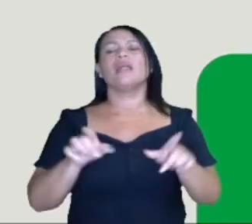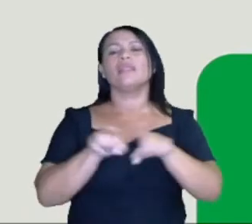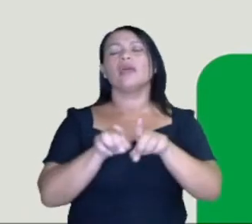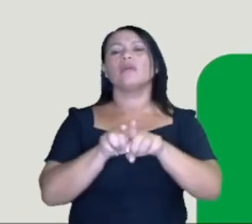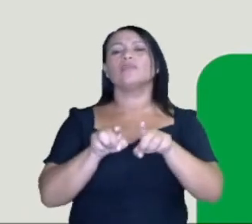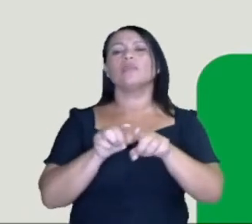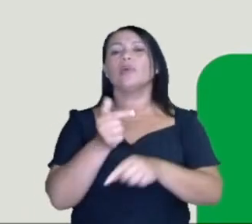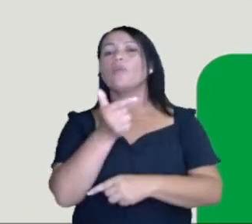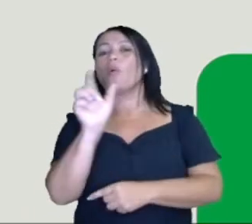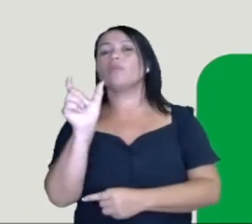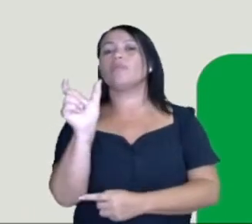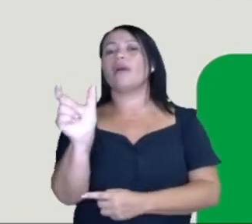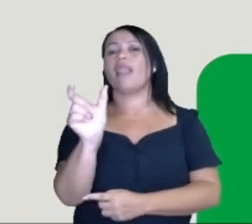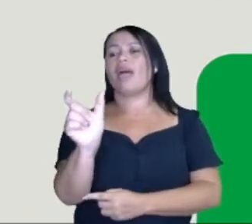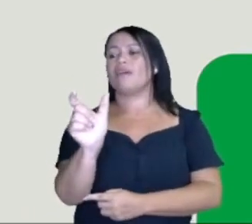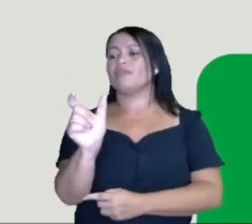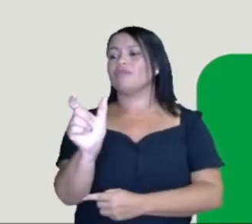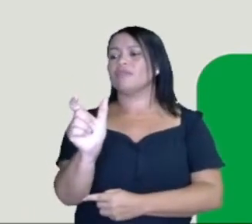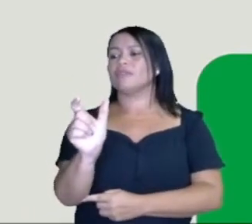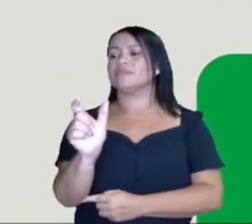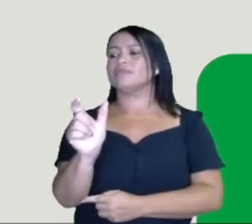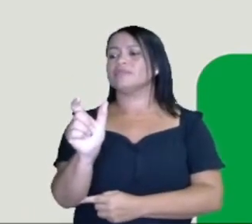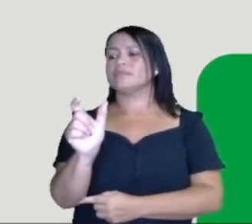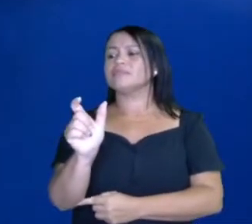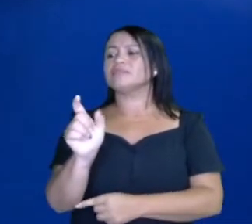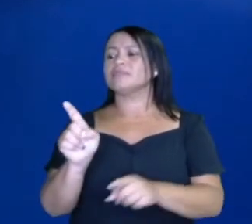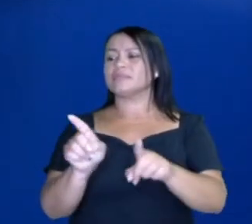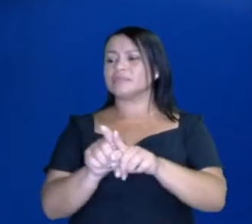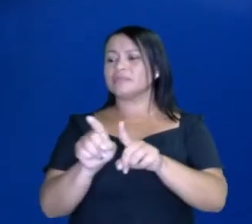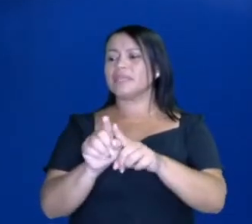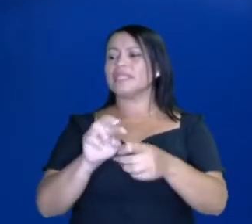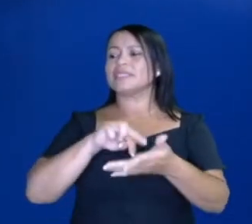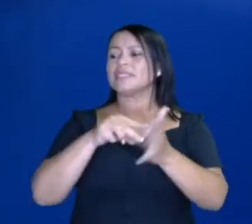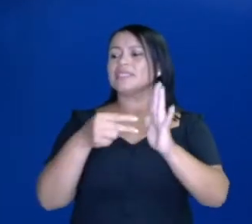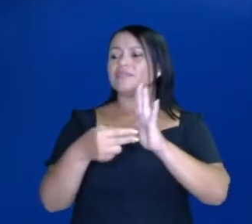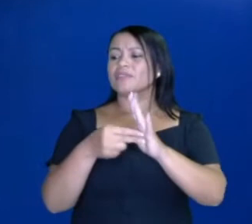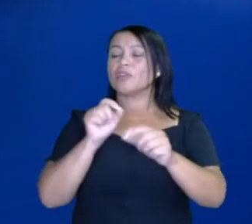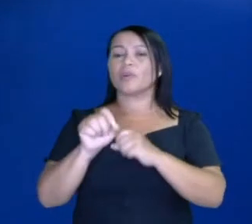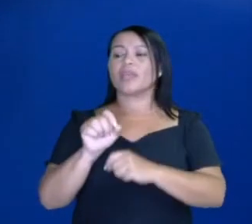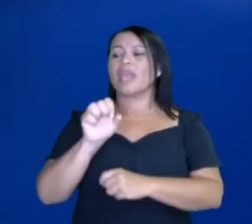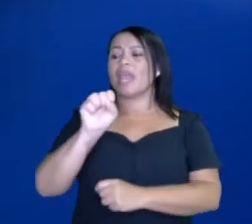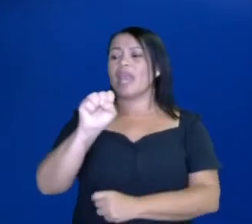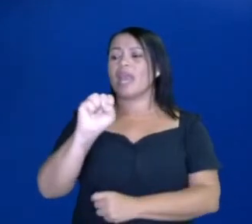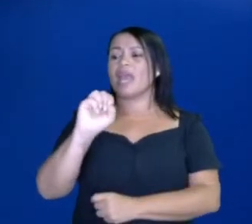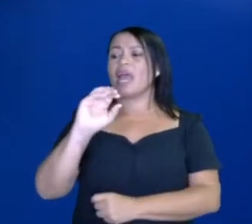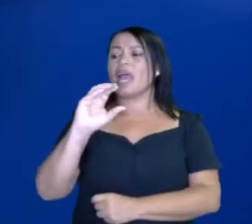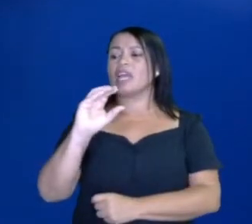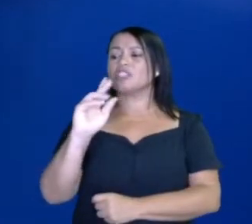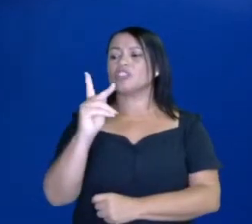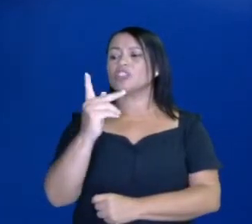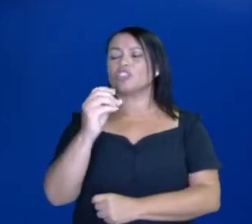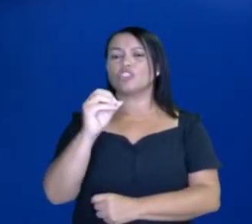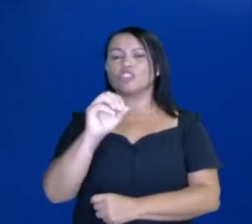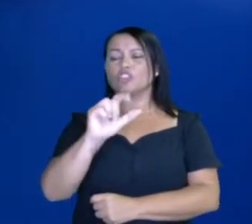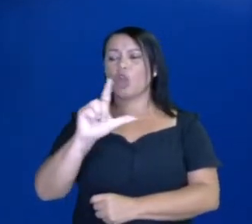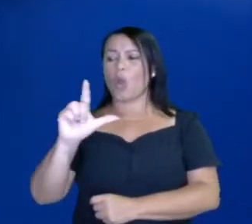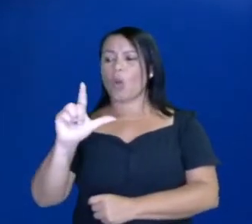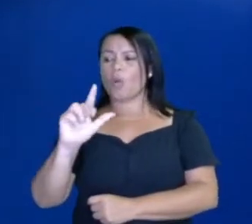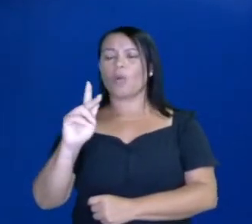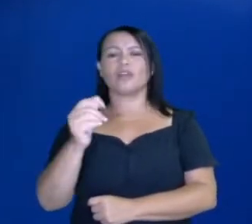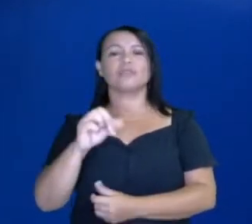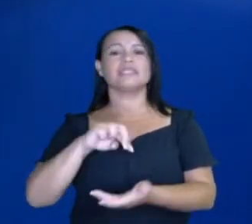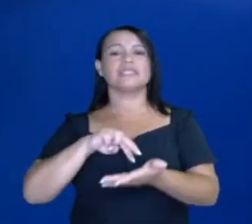outra palavra, high school, que quer dizer ensino médio, que também